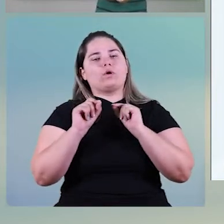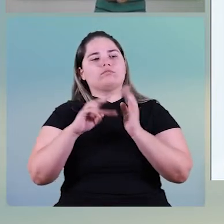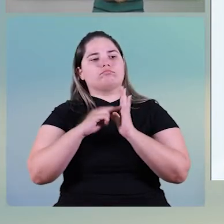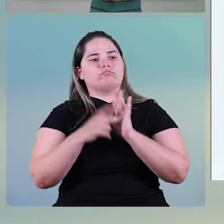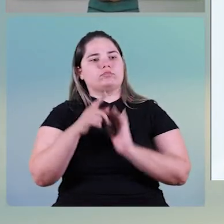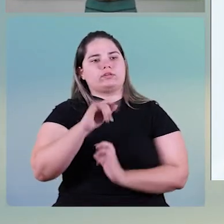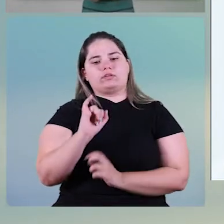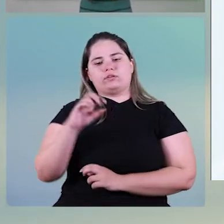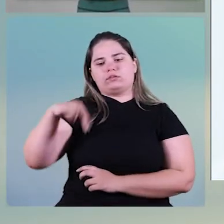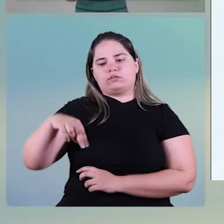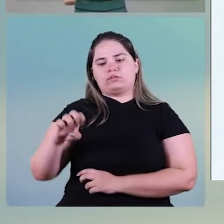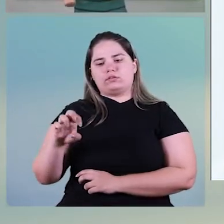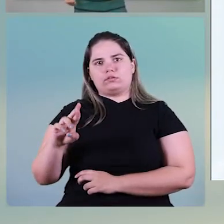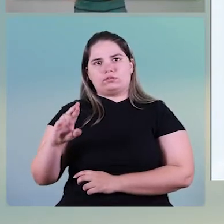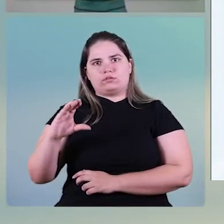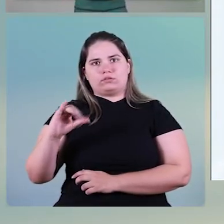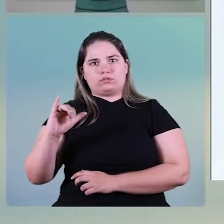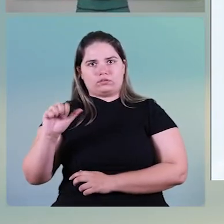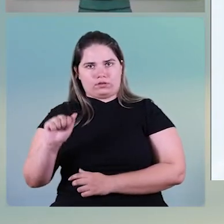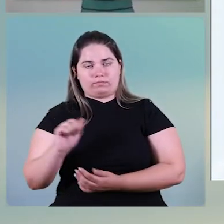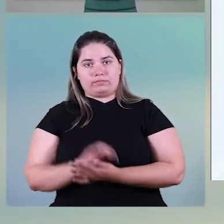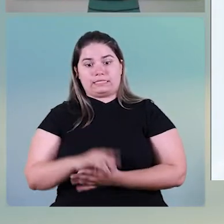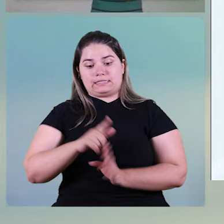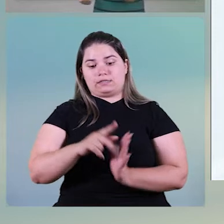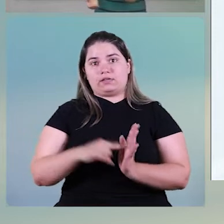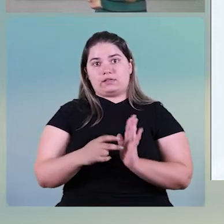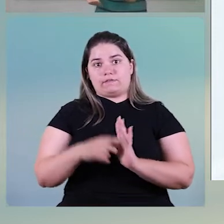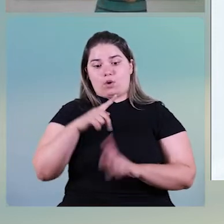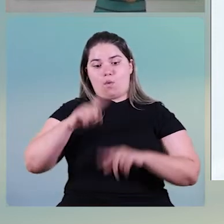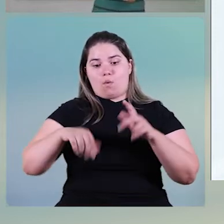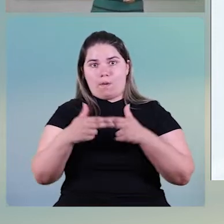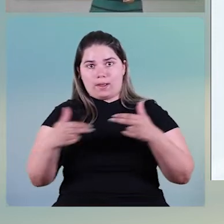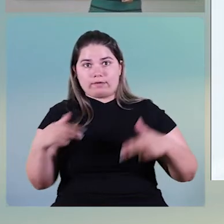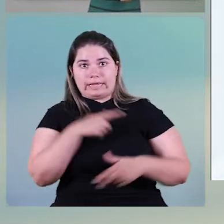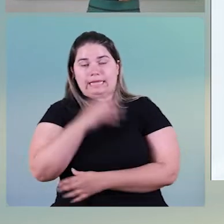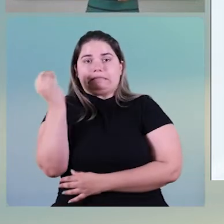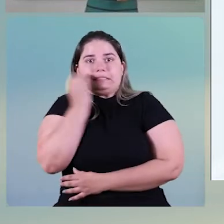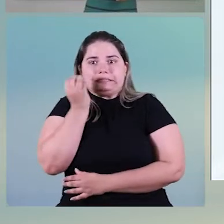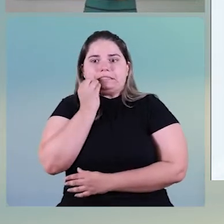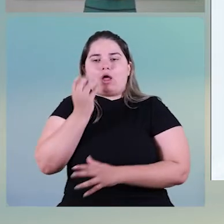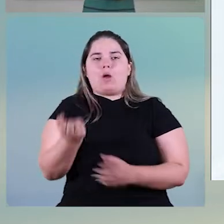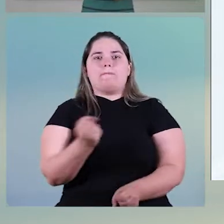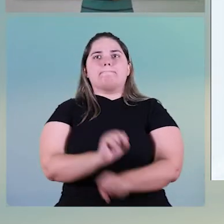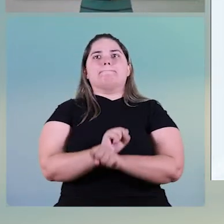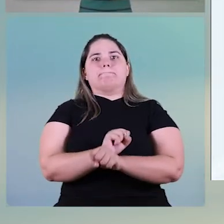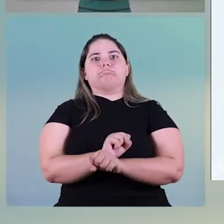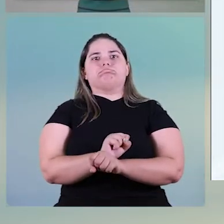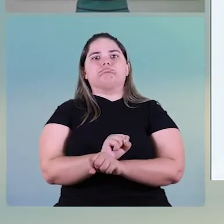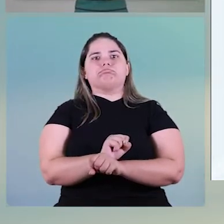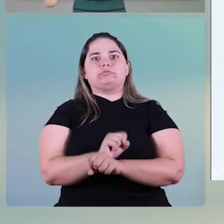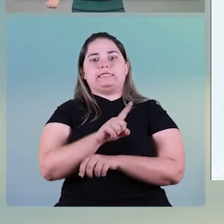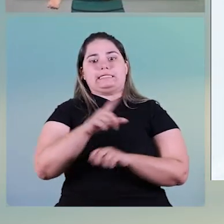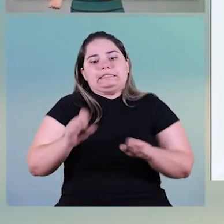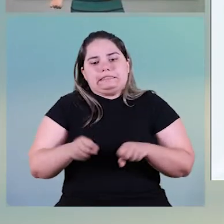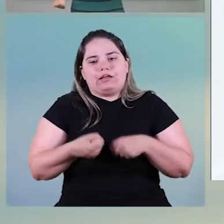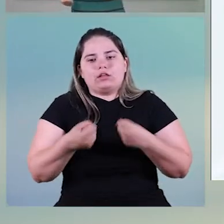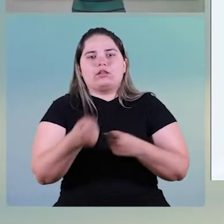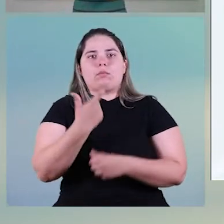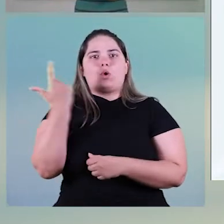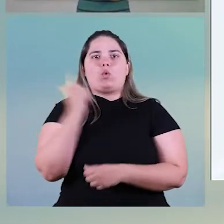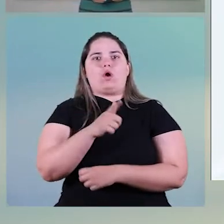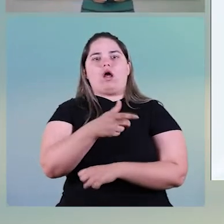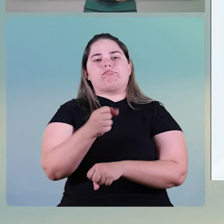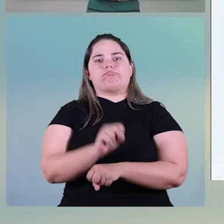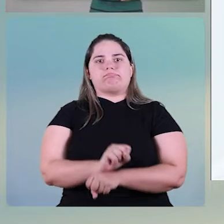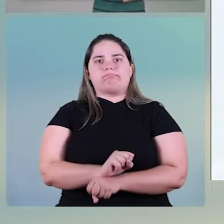corpos tendem a permanecer ou a resistir à mudança do estado cinemático em que se encontra, no estado